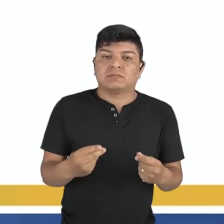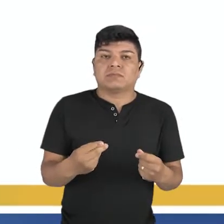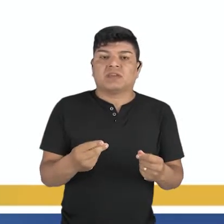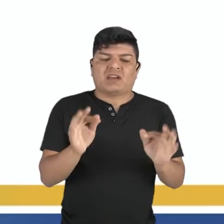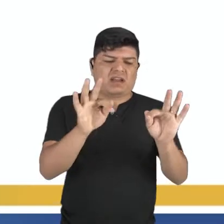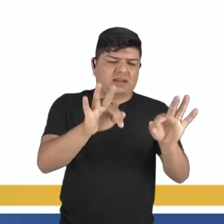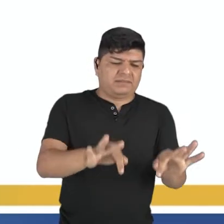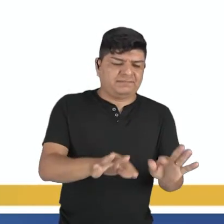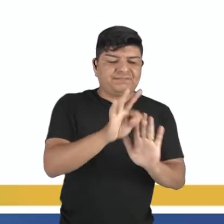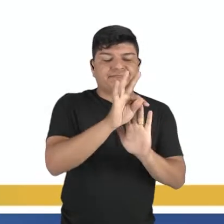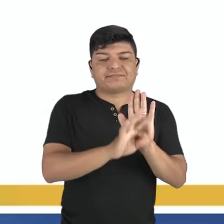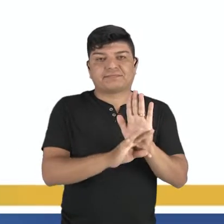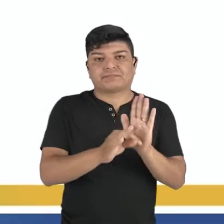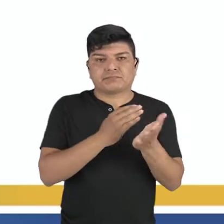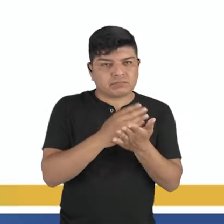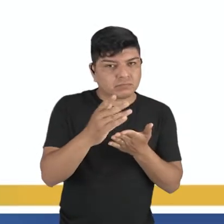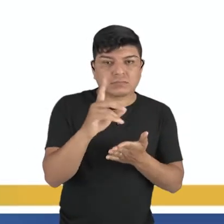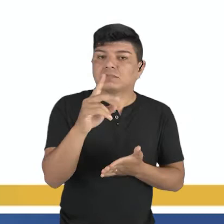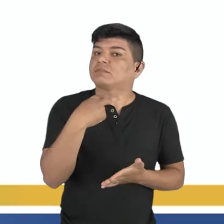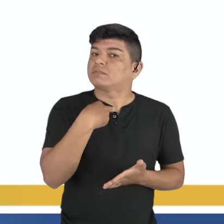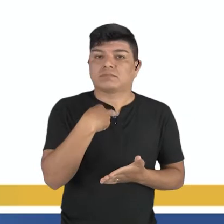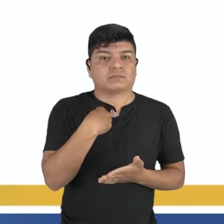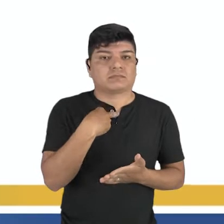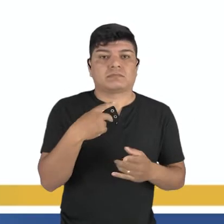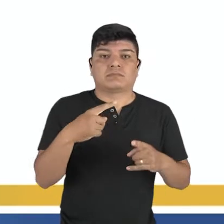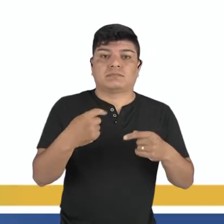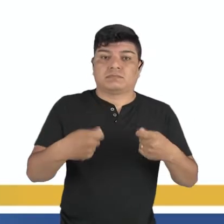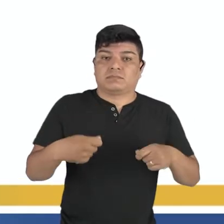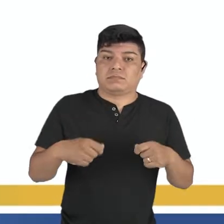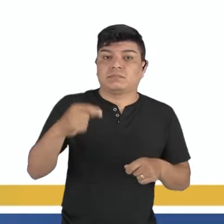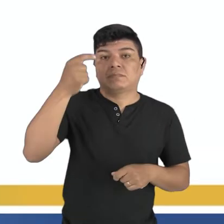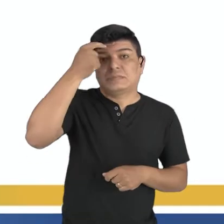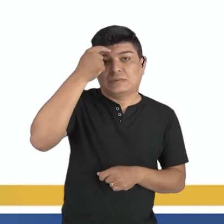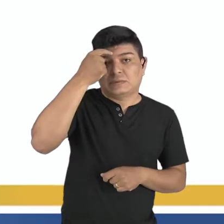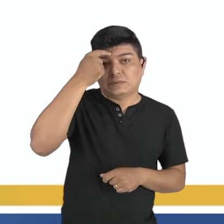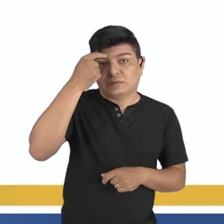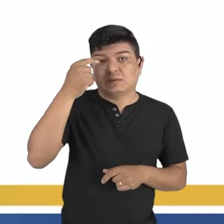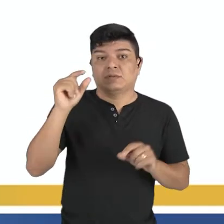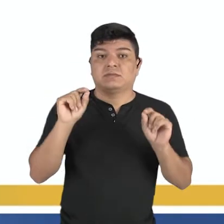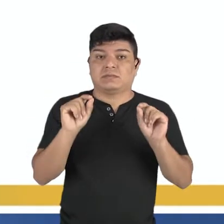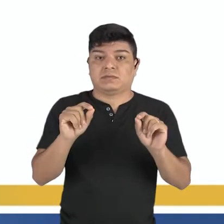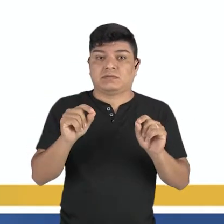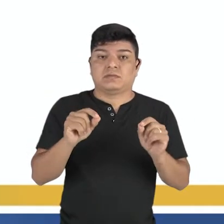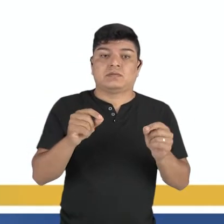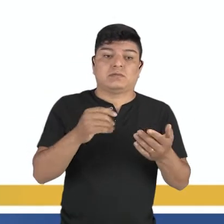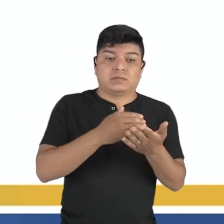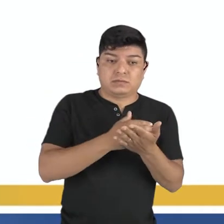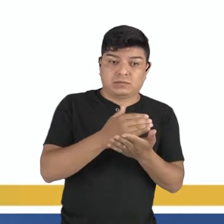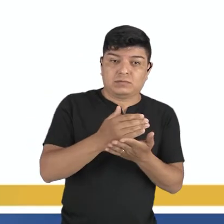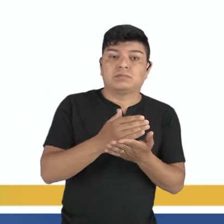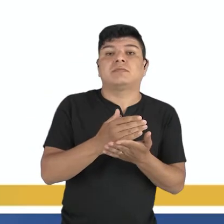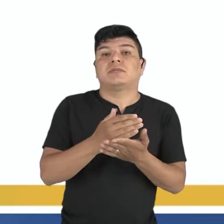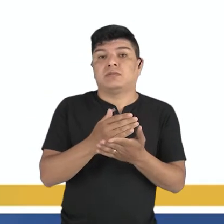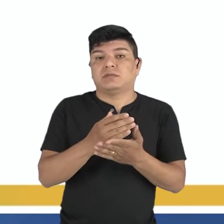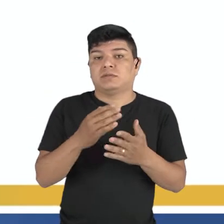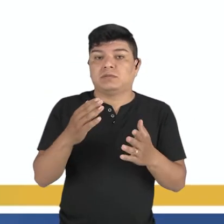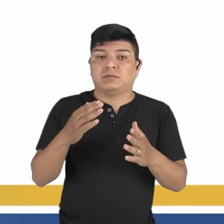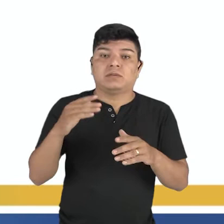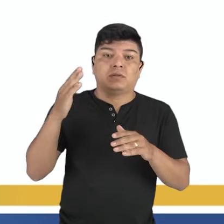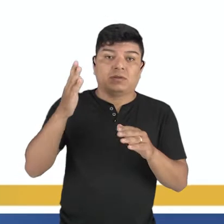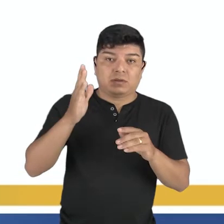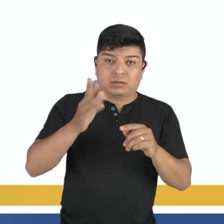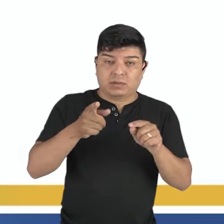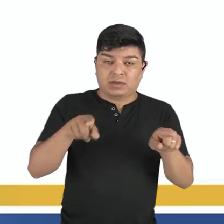lá no final do texto no início. Não, você tem que pensar nessa progressão, início, meio e fim. A